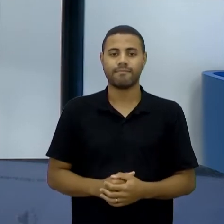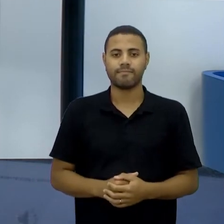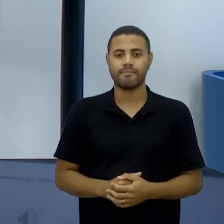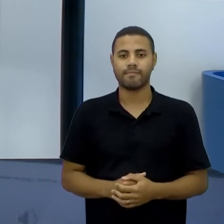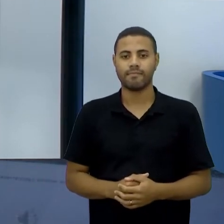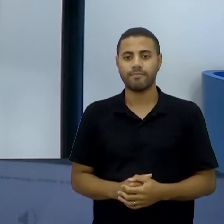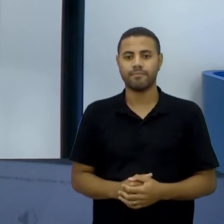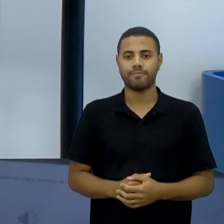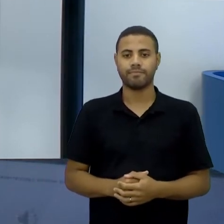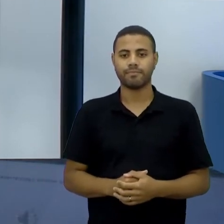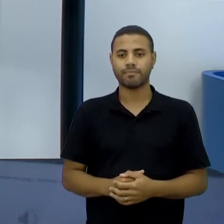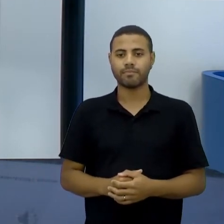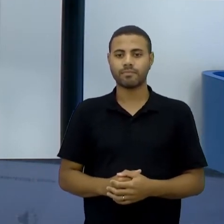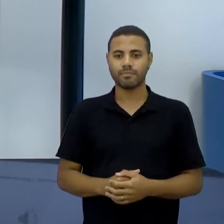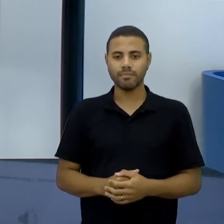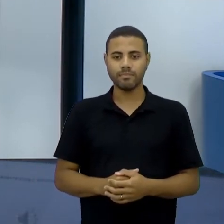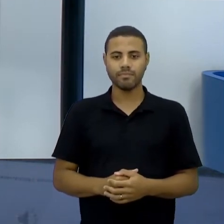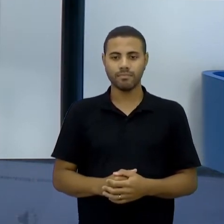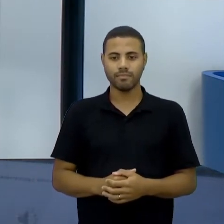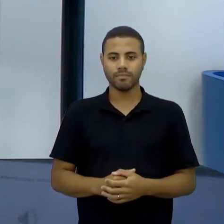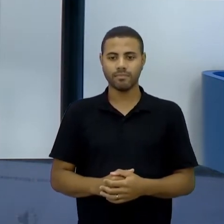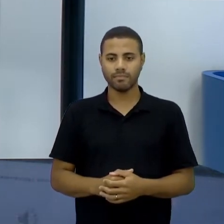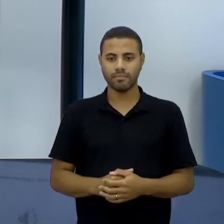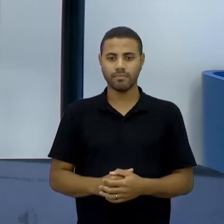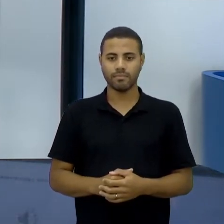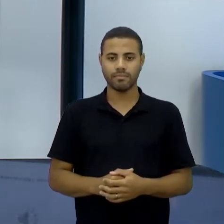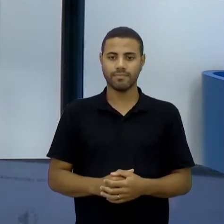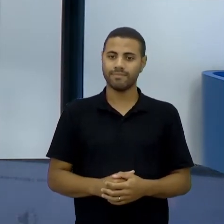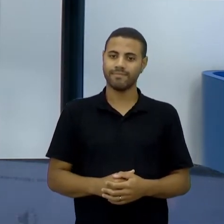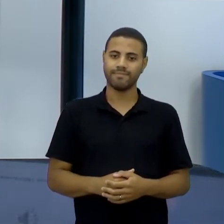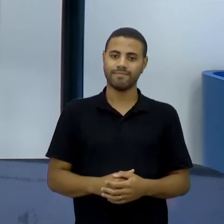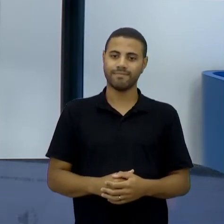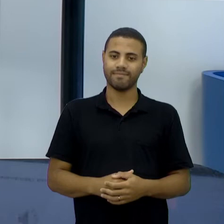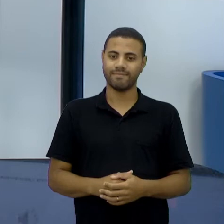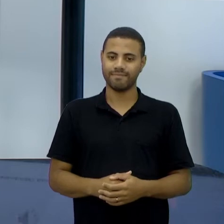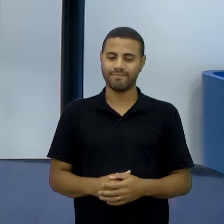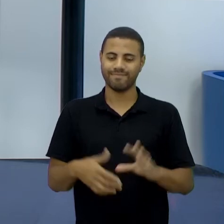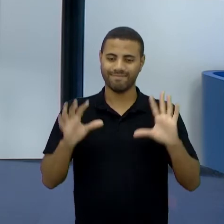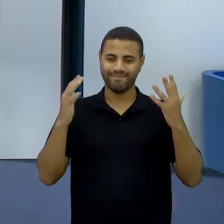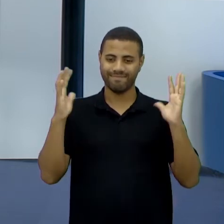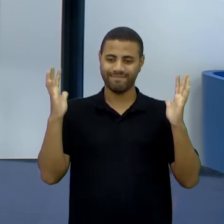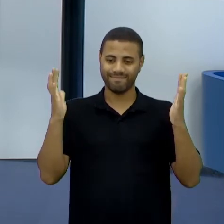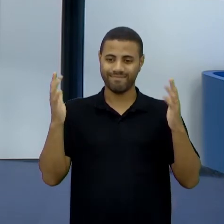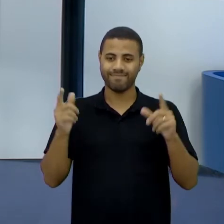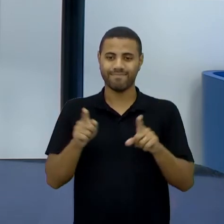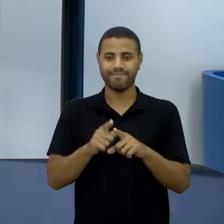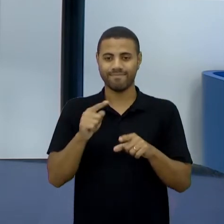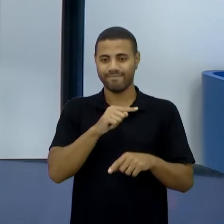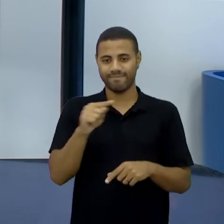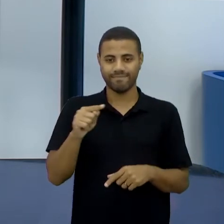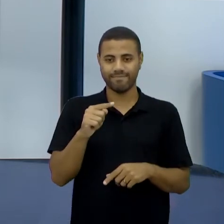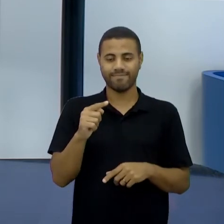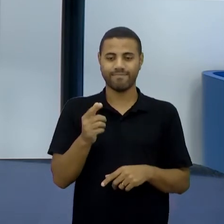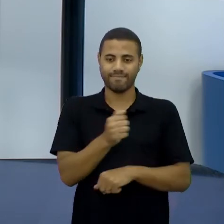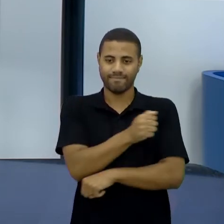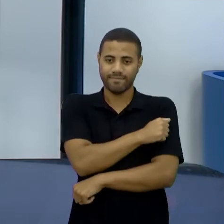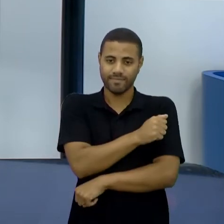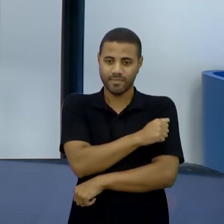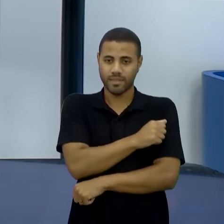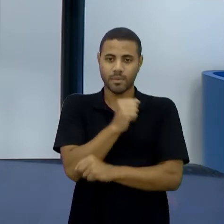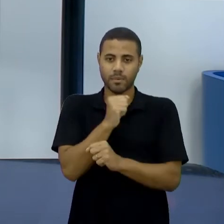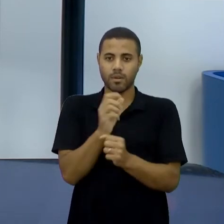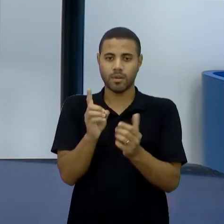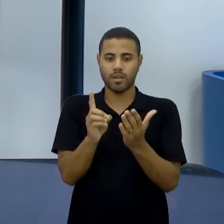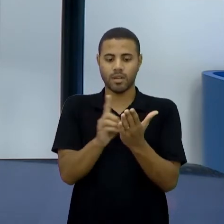Aí coloquei até uns aplausos aqui, ó, pra gente, porque isso é bem bonito, né? E se você, estudante, tiver interesse, faça, né? Pega o seu diário